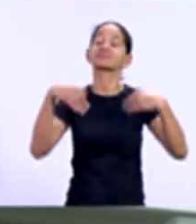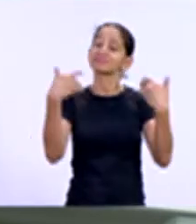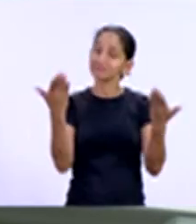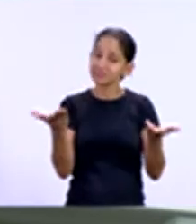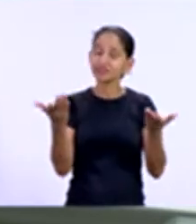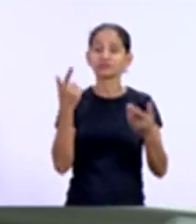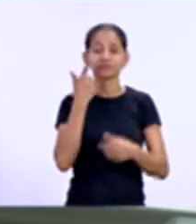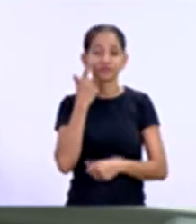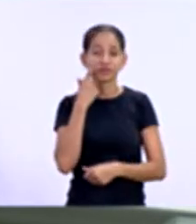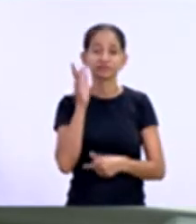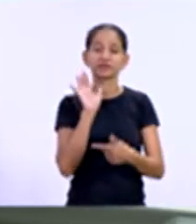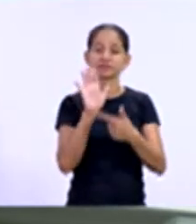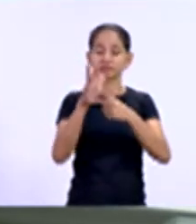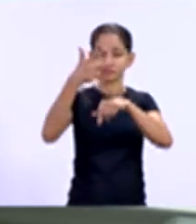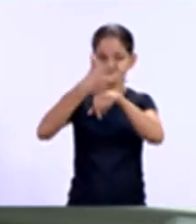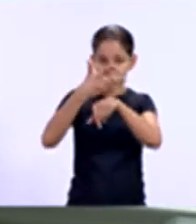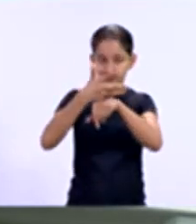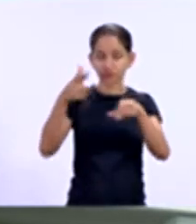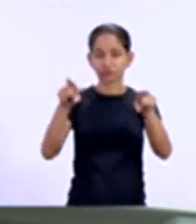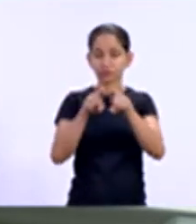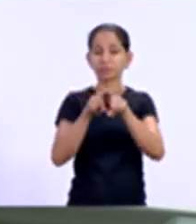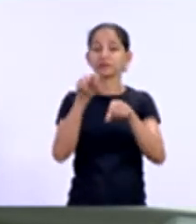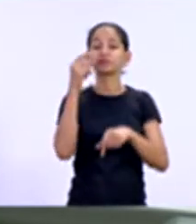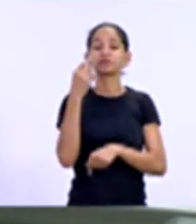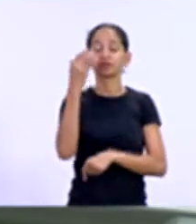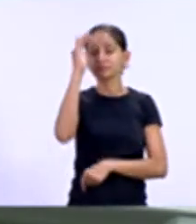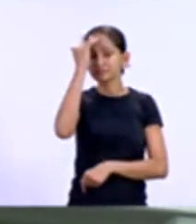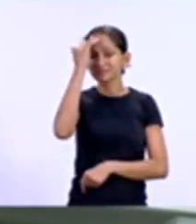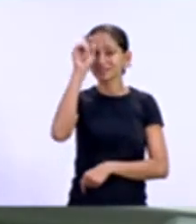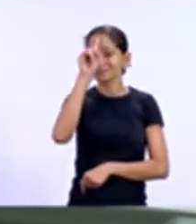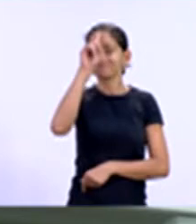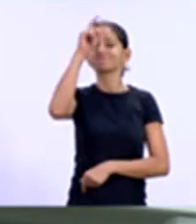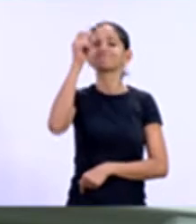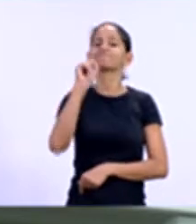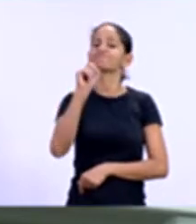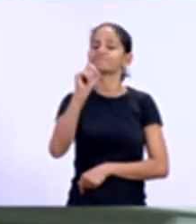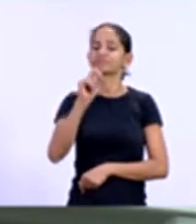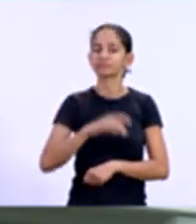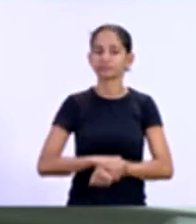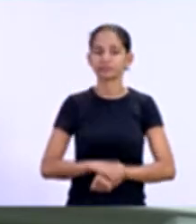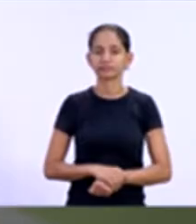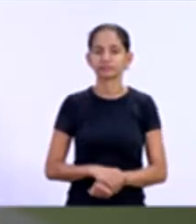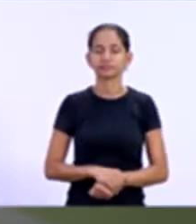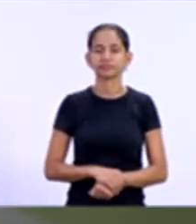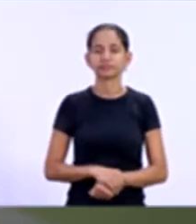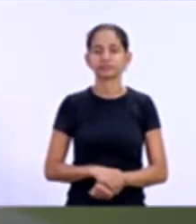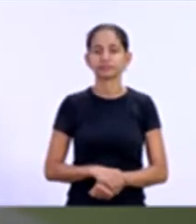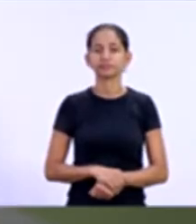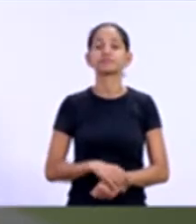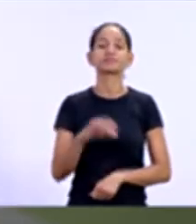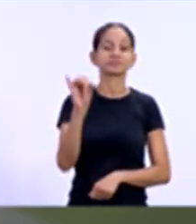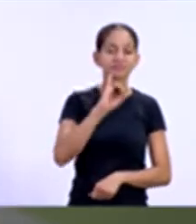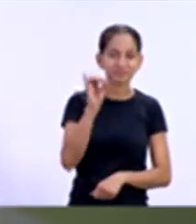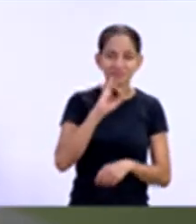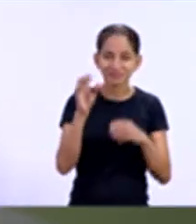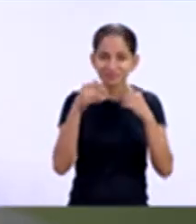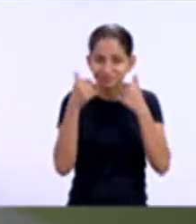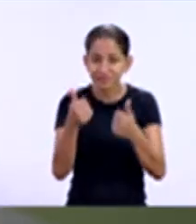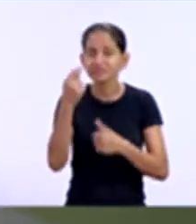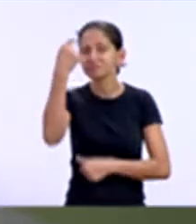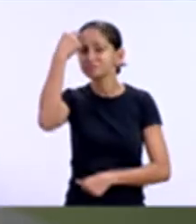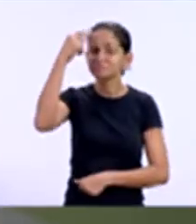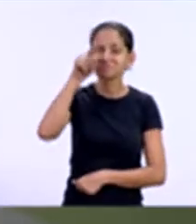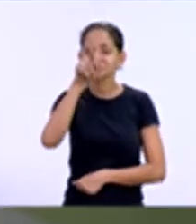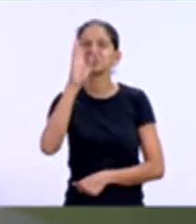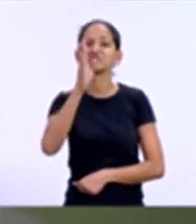gente vai passar esse vídeo para você ter essa ideia do que é um tipo e outro. Olá! Acho que você já